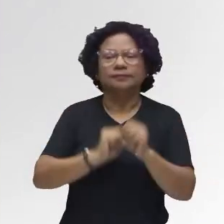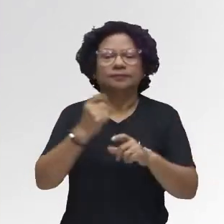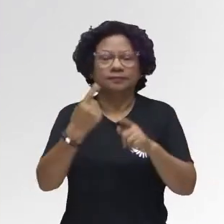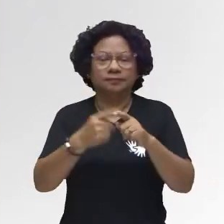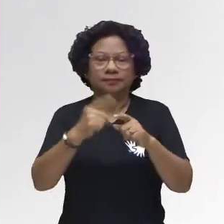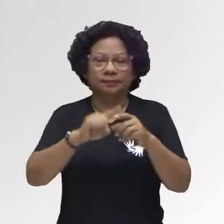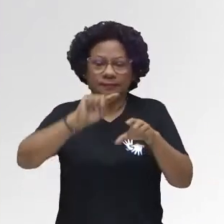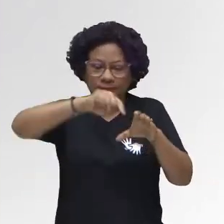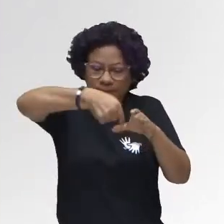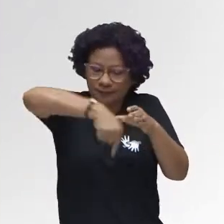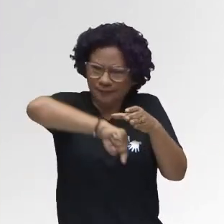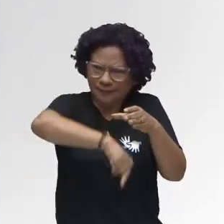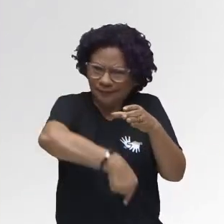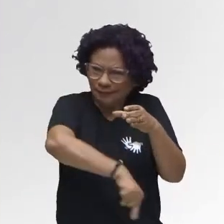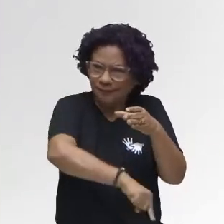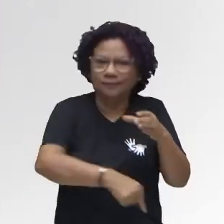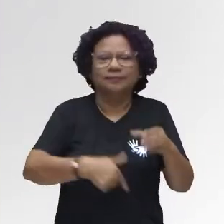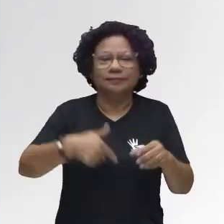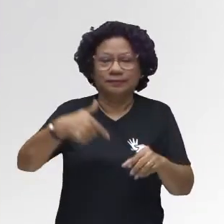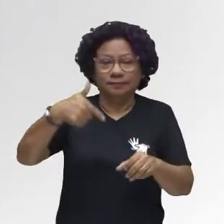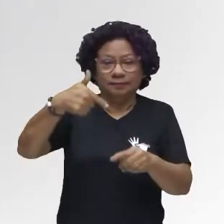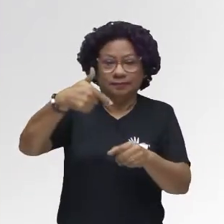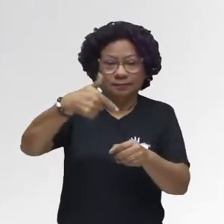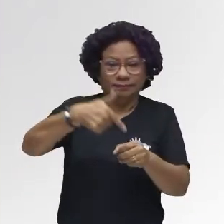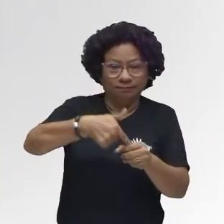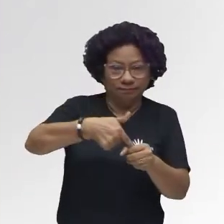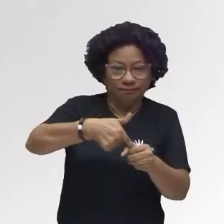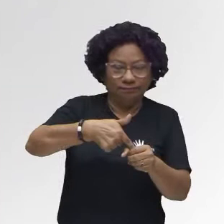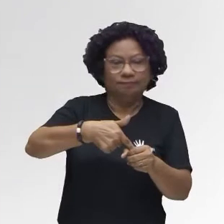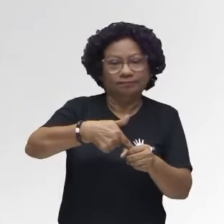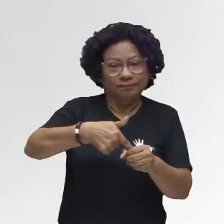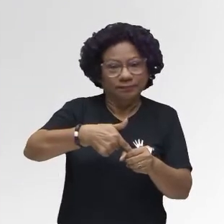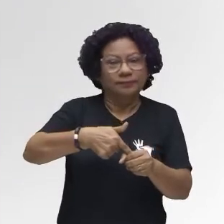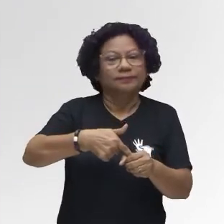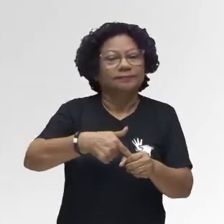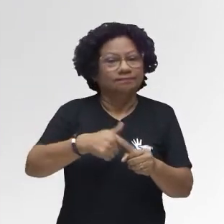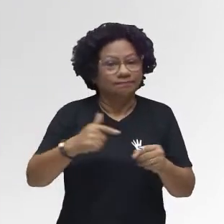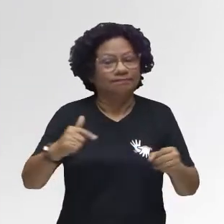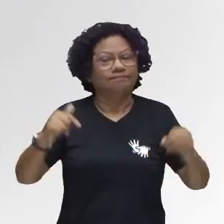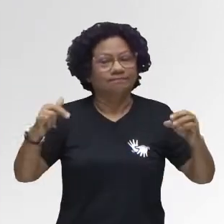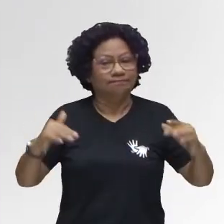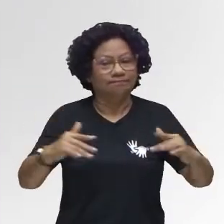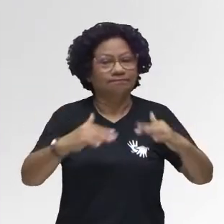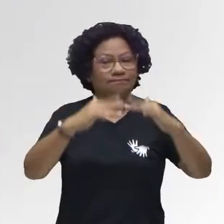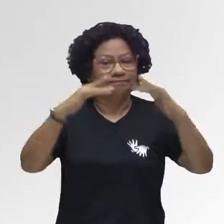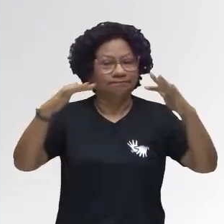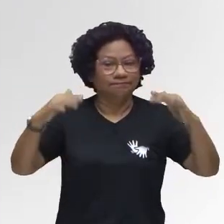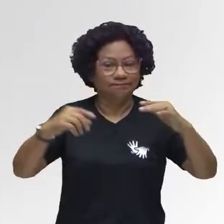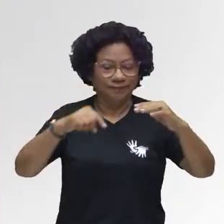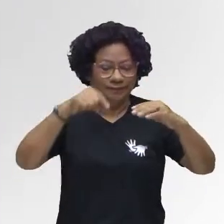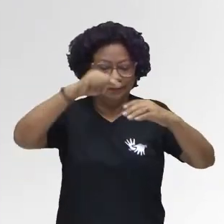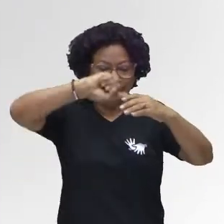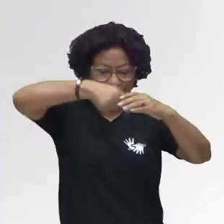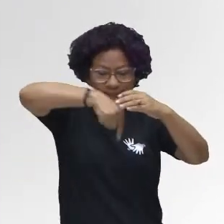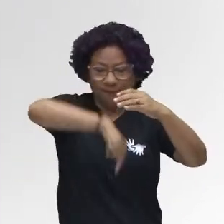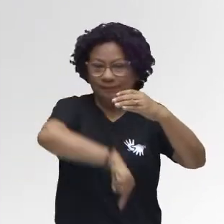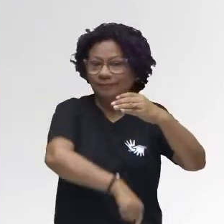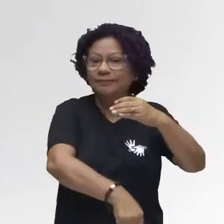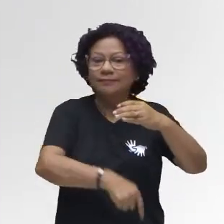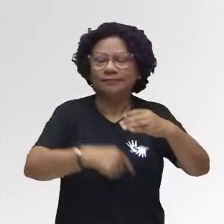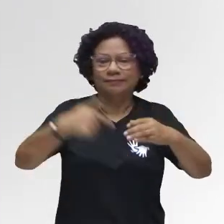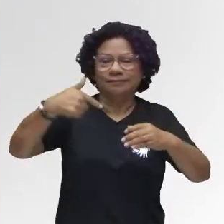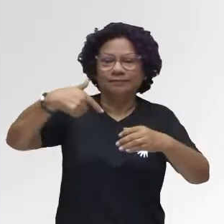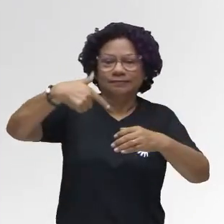Nessa imagem, a gente tem uma petrolífera que está retirando do subsolo marinho petróleo, que